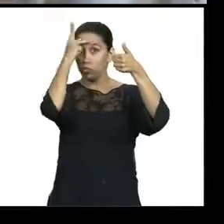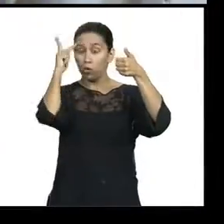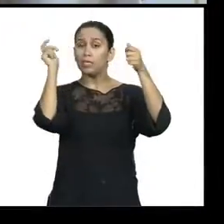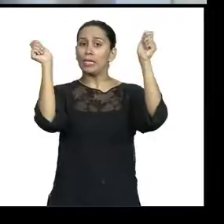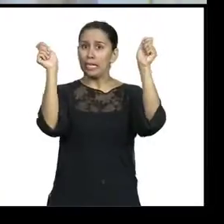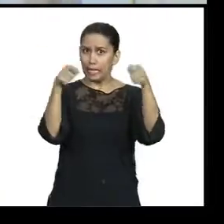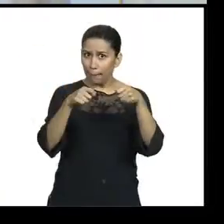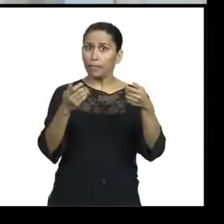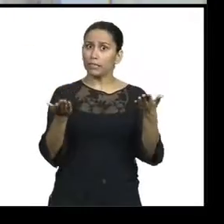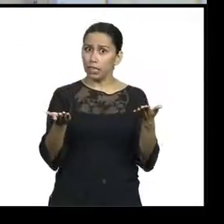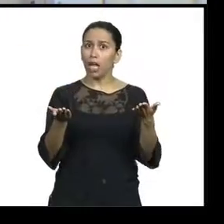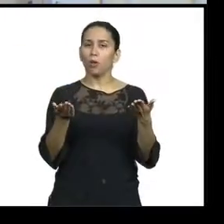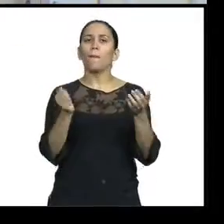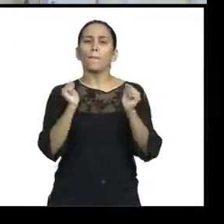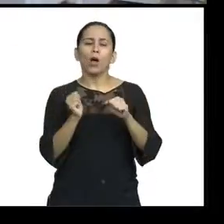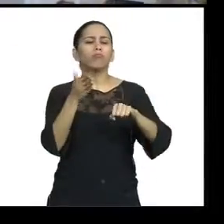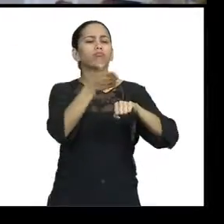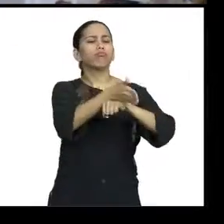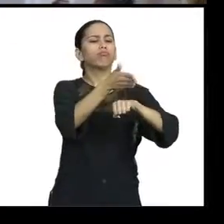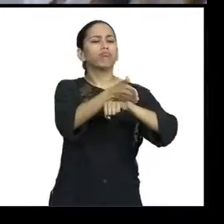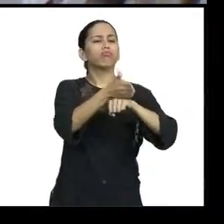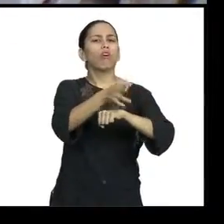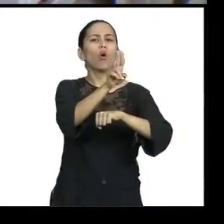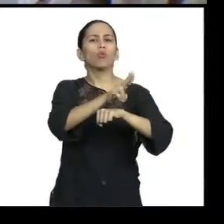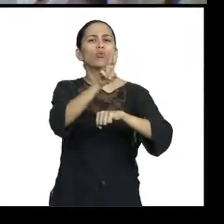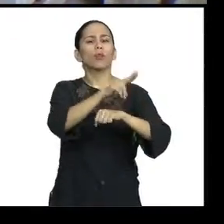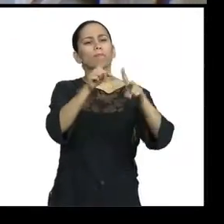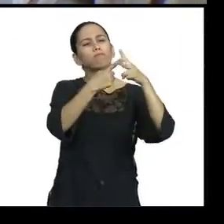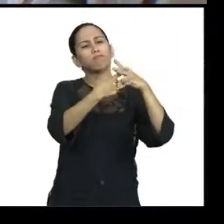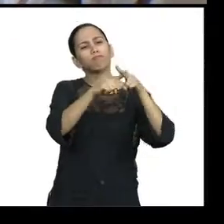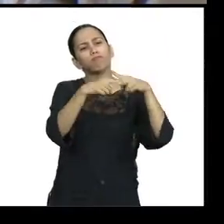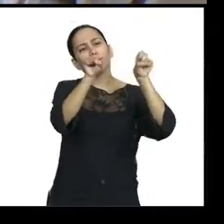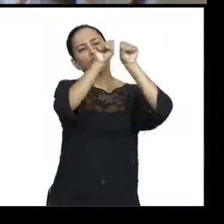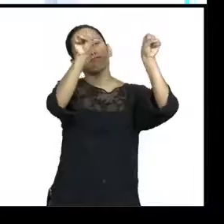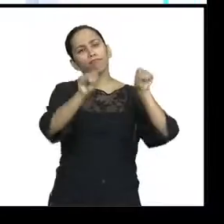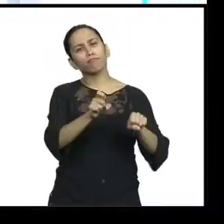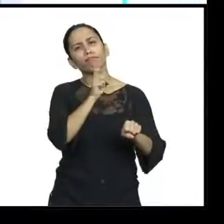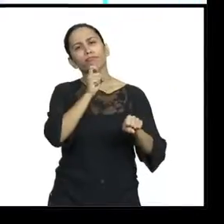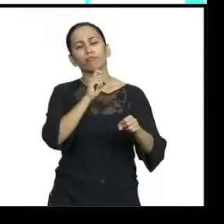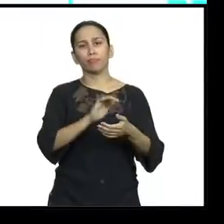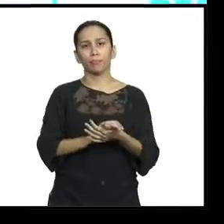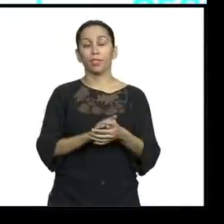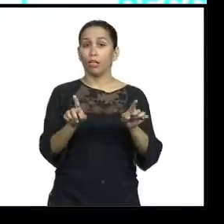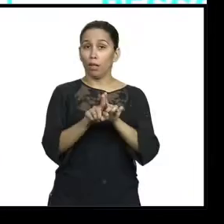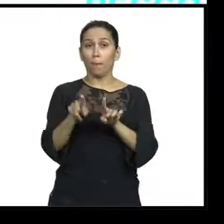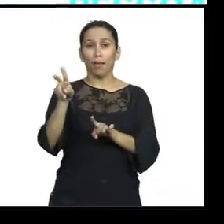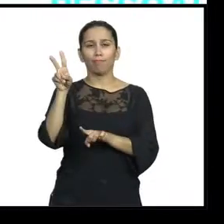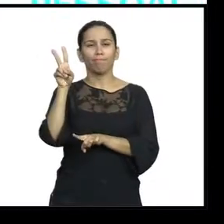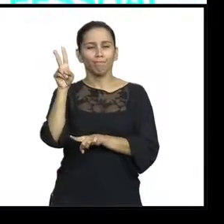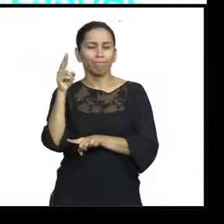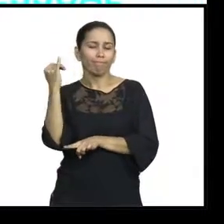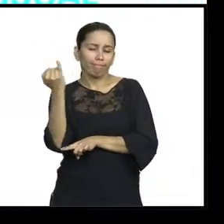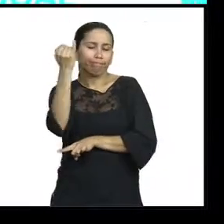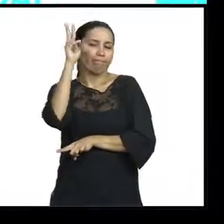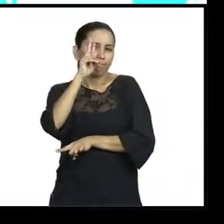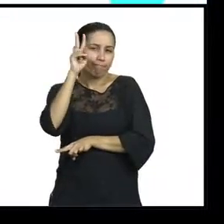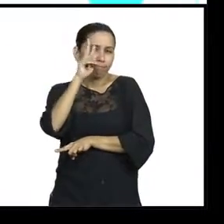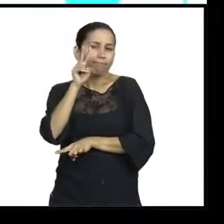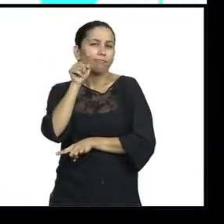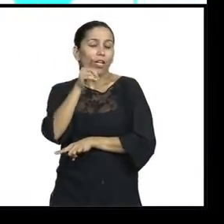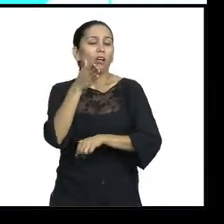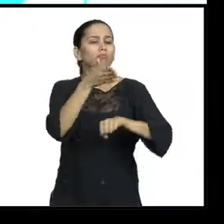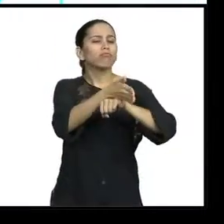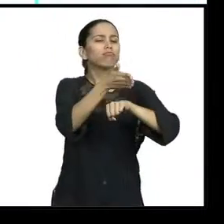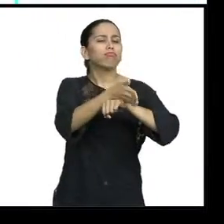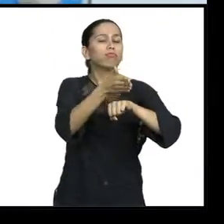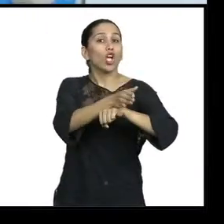autorizados podem inspecionar, fazer a manutenção, operar sistemas de refrigeração. É importante lembrar que o acesso à sala de máquinas também